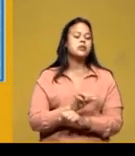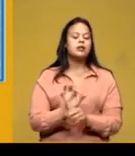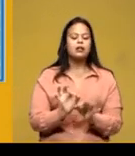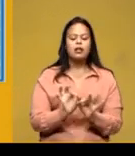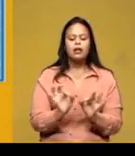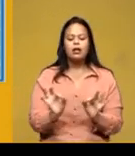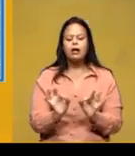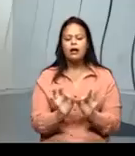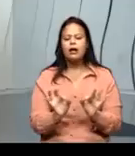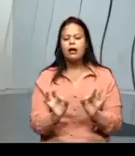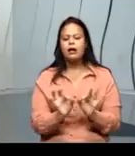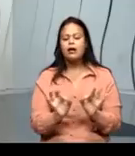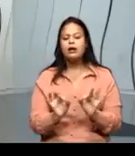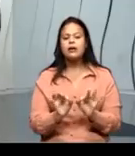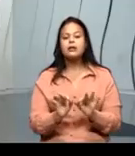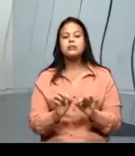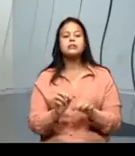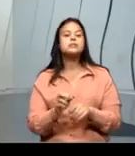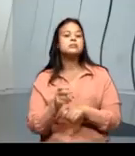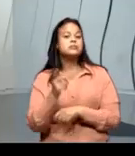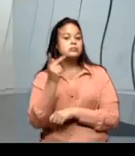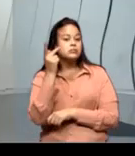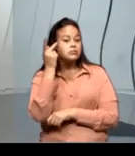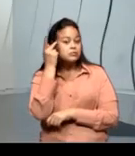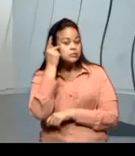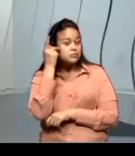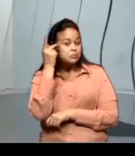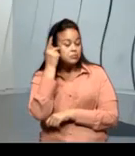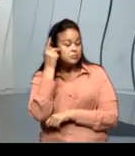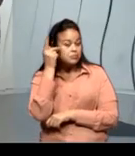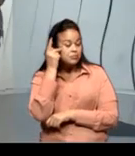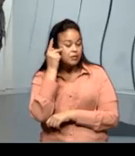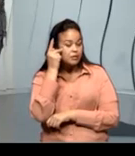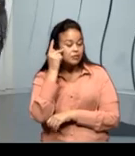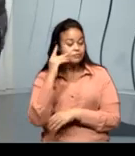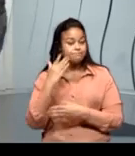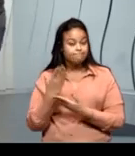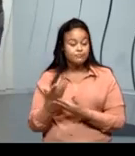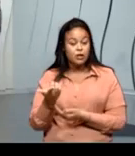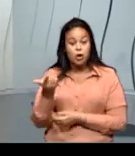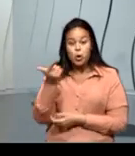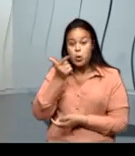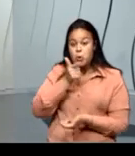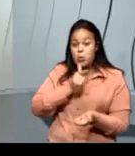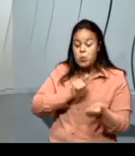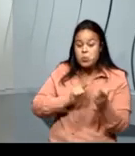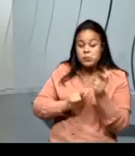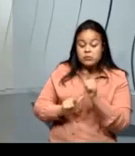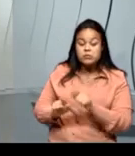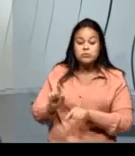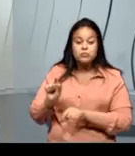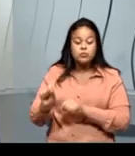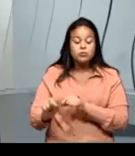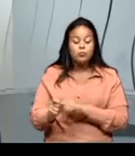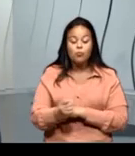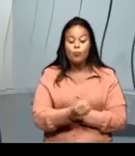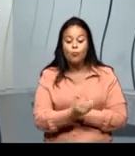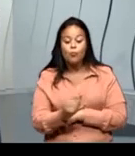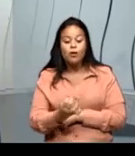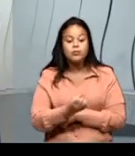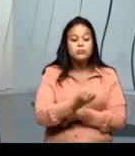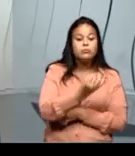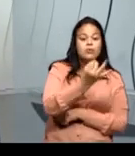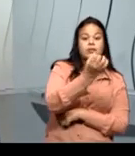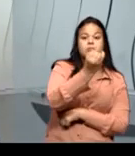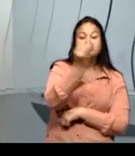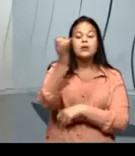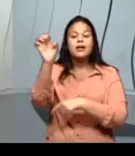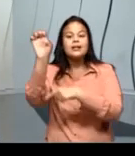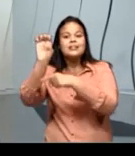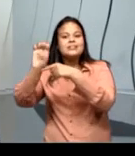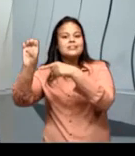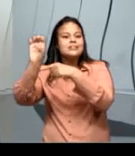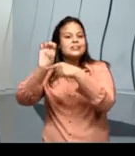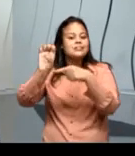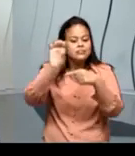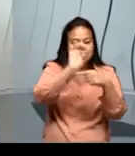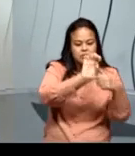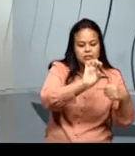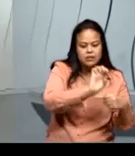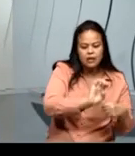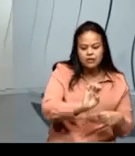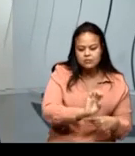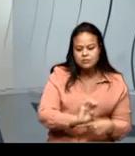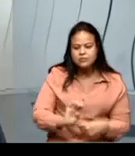Paulo. Ou seja, nós conseguimos finalizar quais são os estados por onde ele